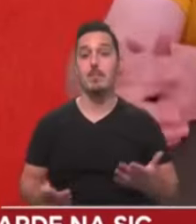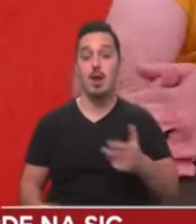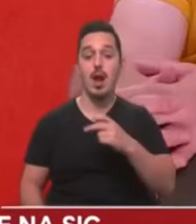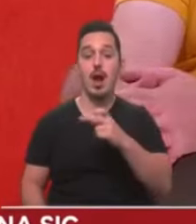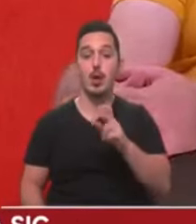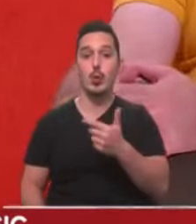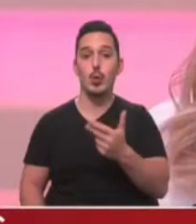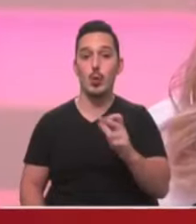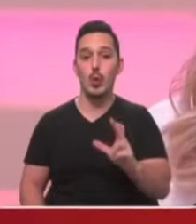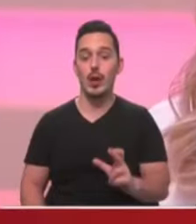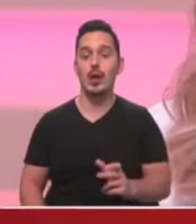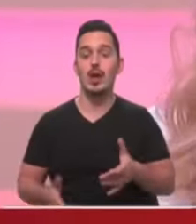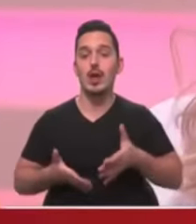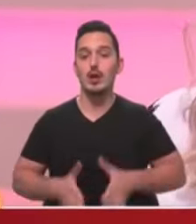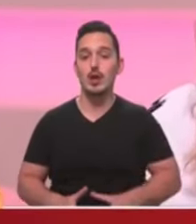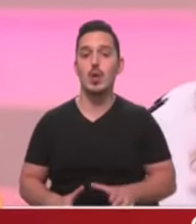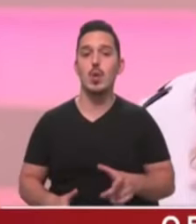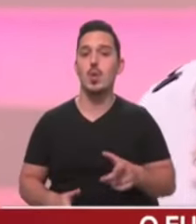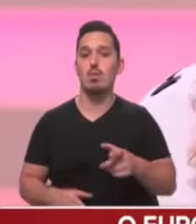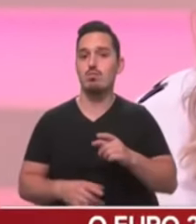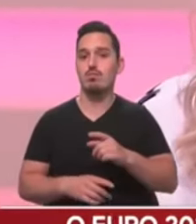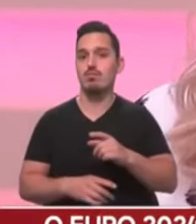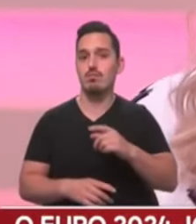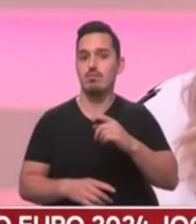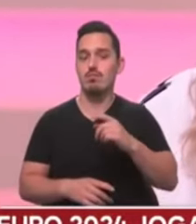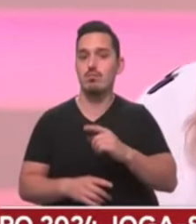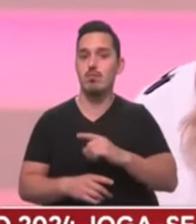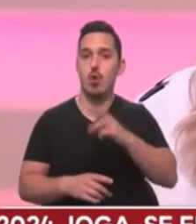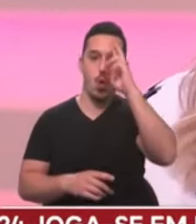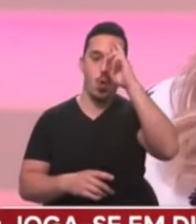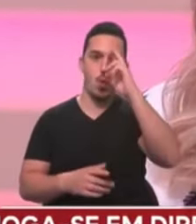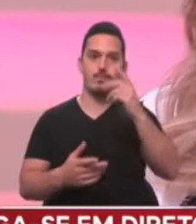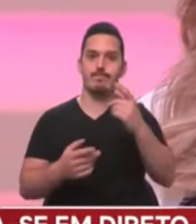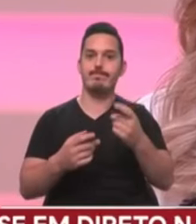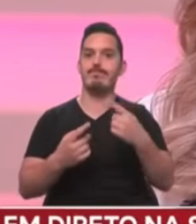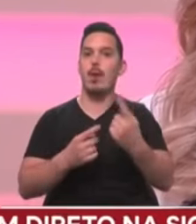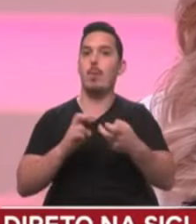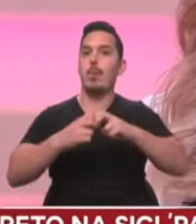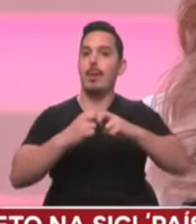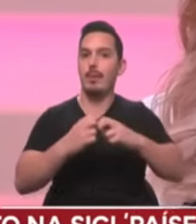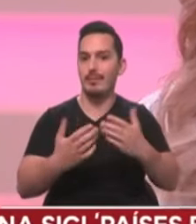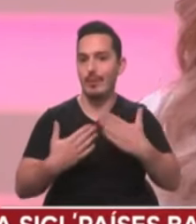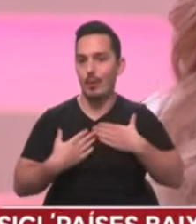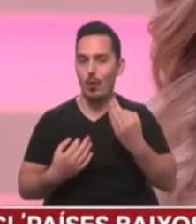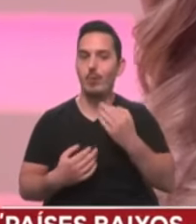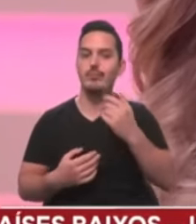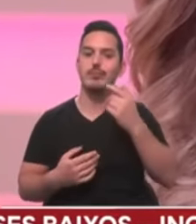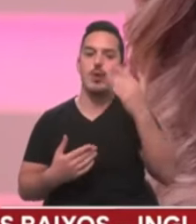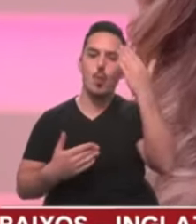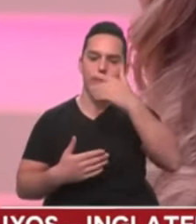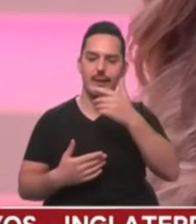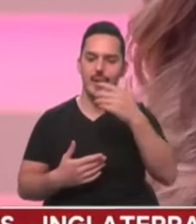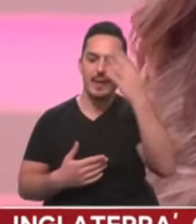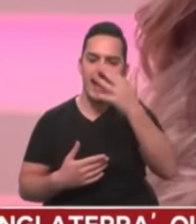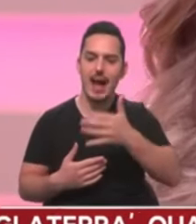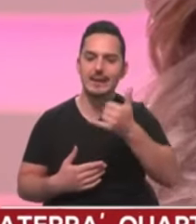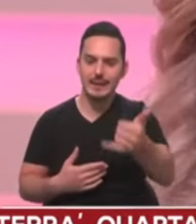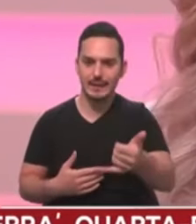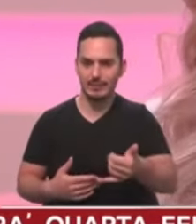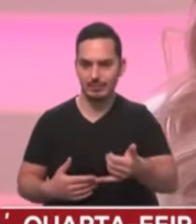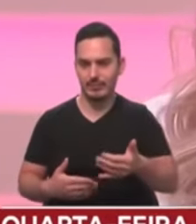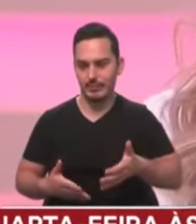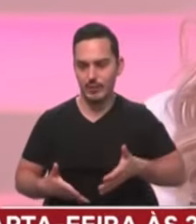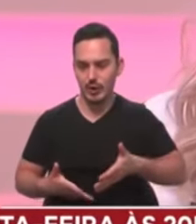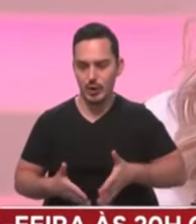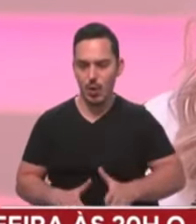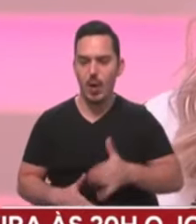O Arthur nasceu e deu-nos logo assim alguns problemas, logo na noite. No dia seguinte a que ele nasceu, teve que